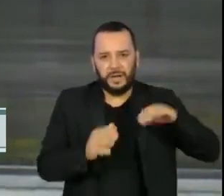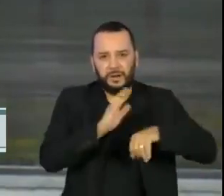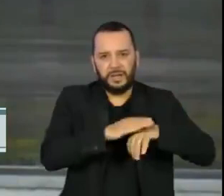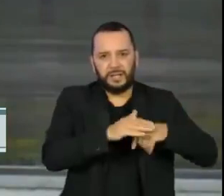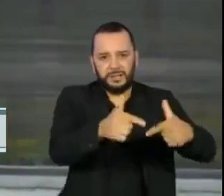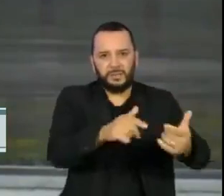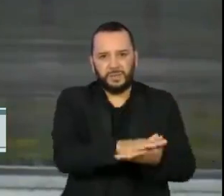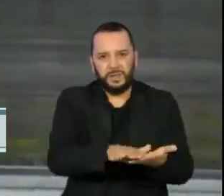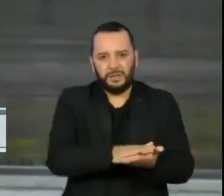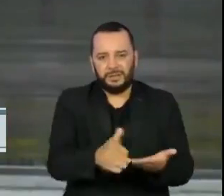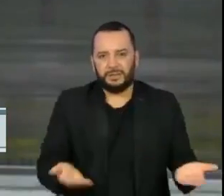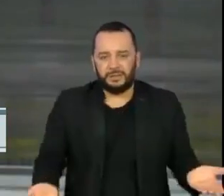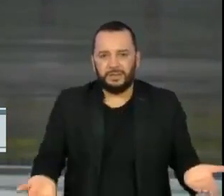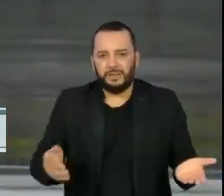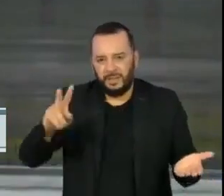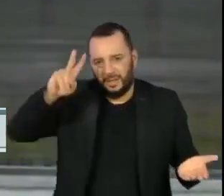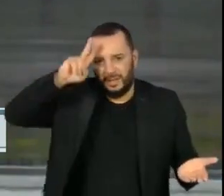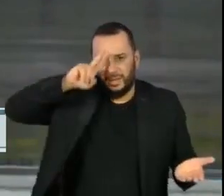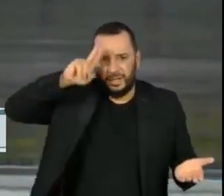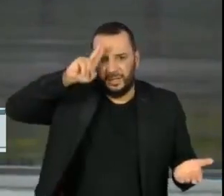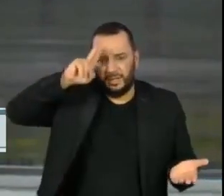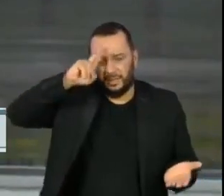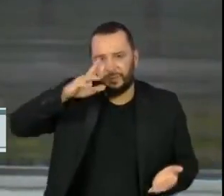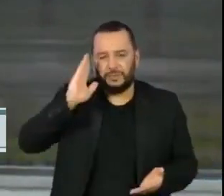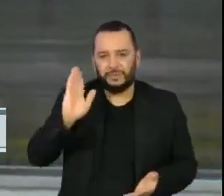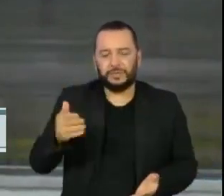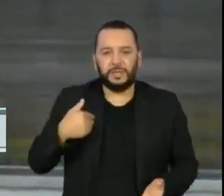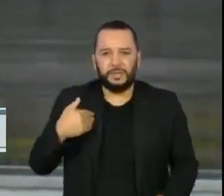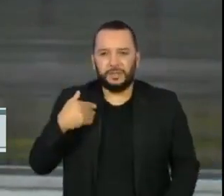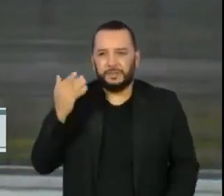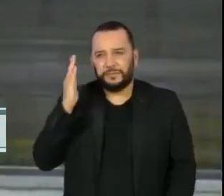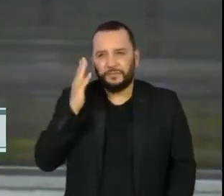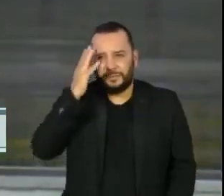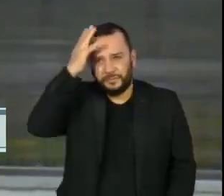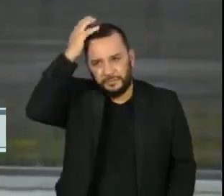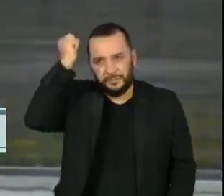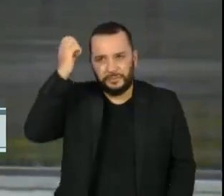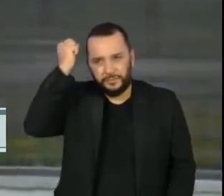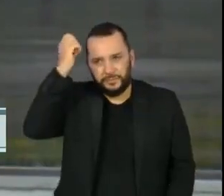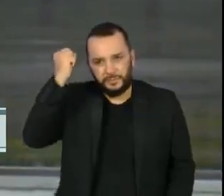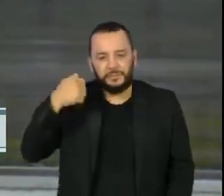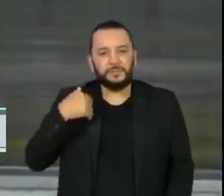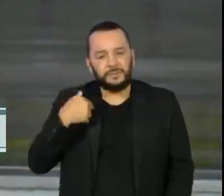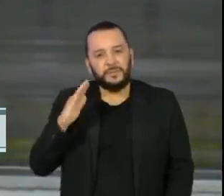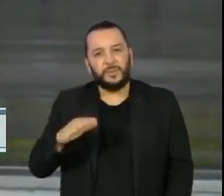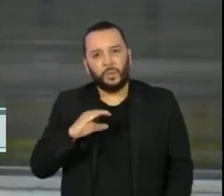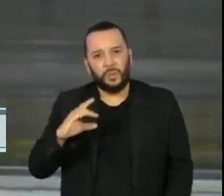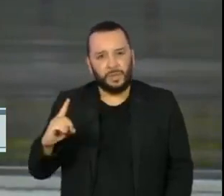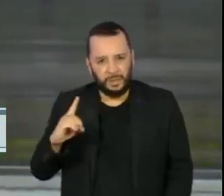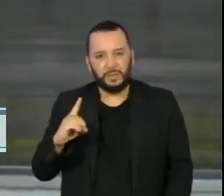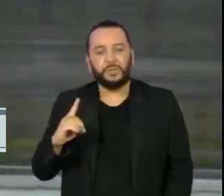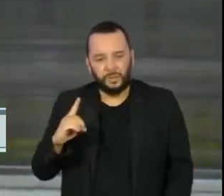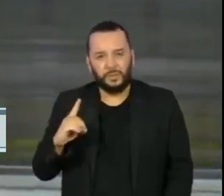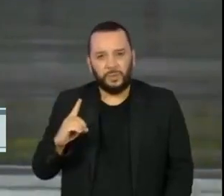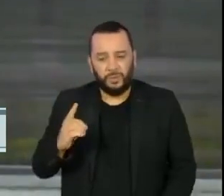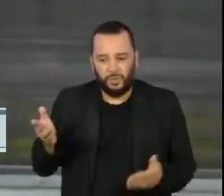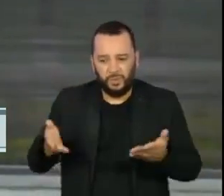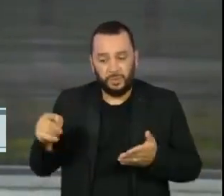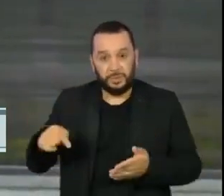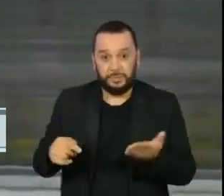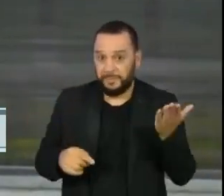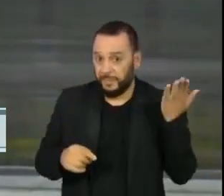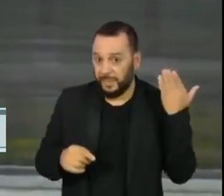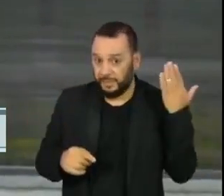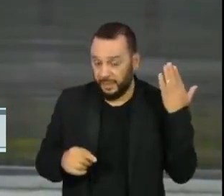Lembro-me que várias vezes João Gabardo, que hoje é o nosso coordenador executivo do Centro de Contingência aqui presente, e o então